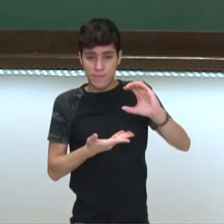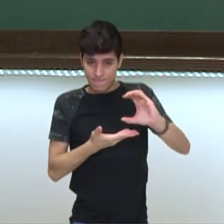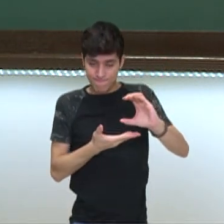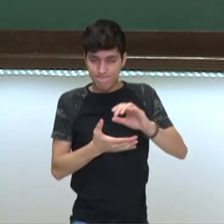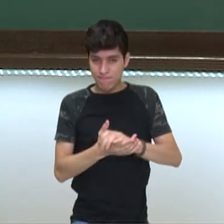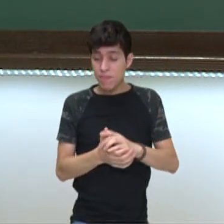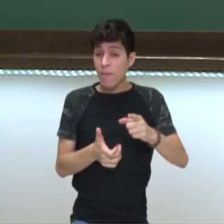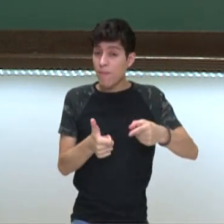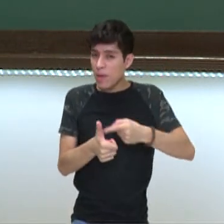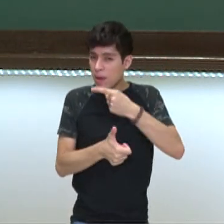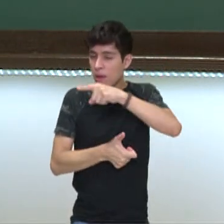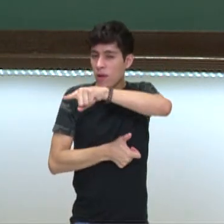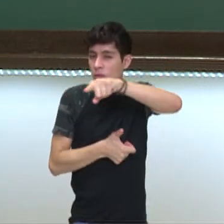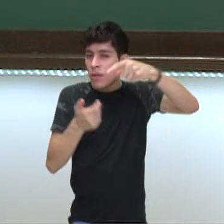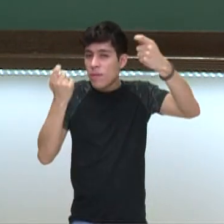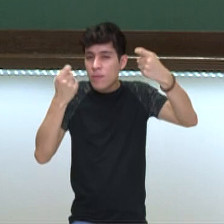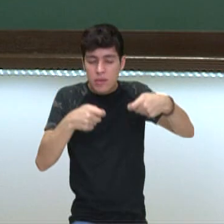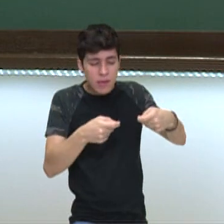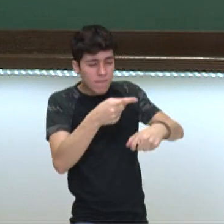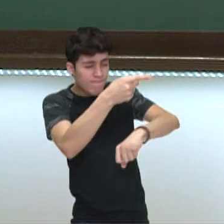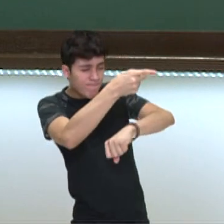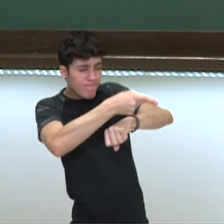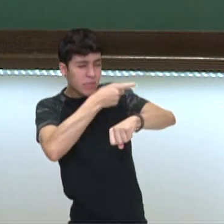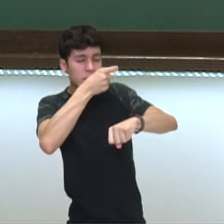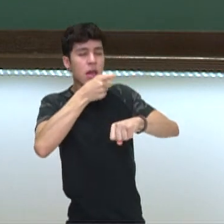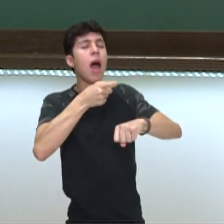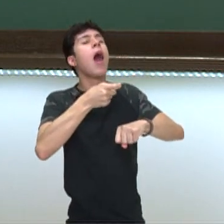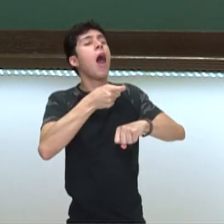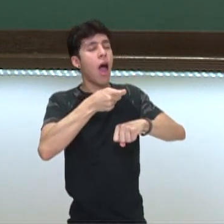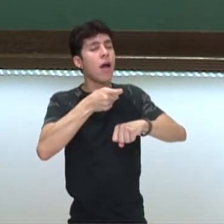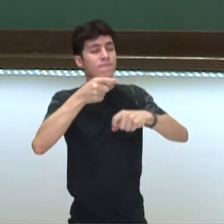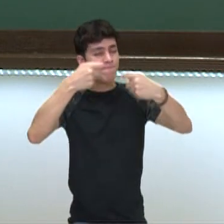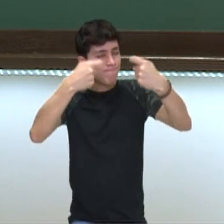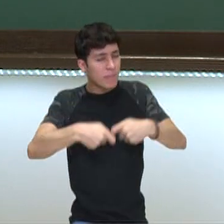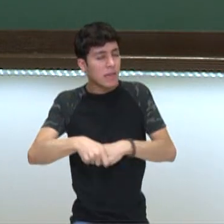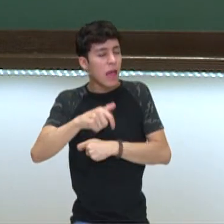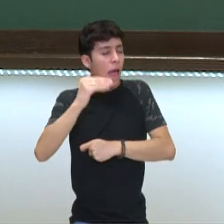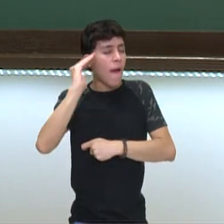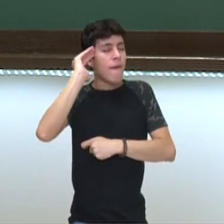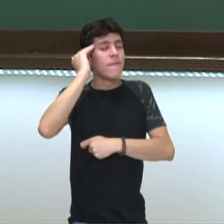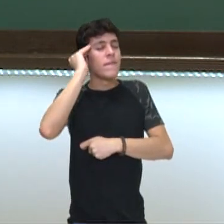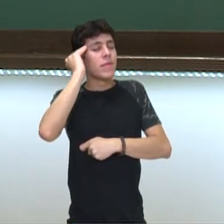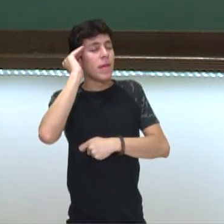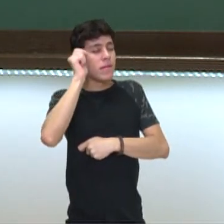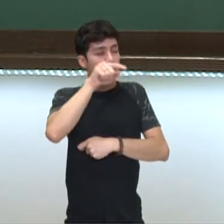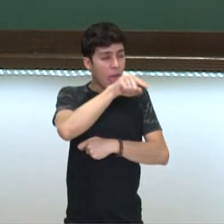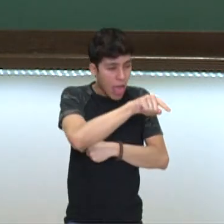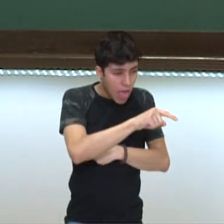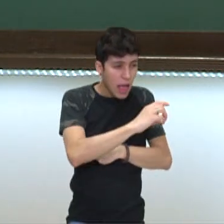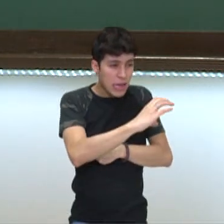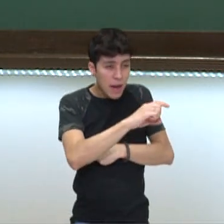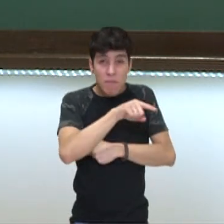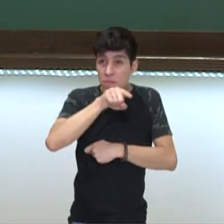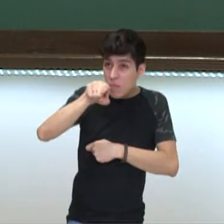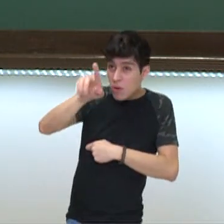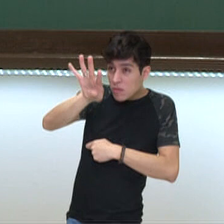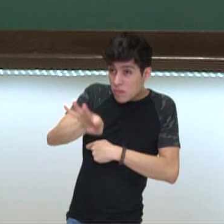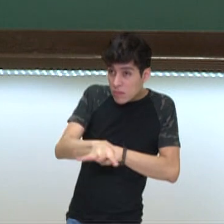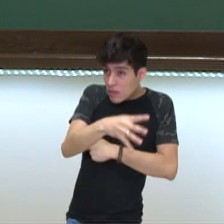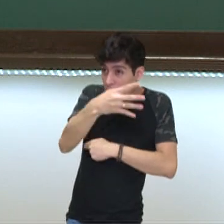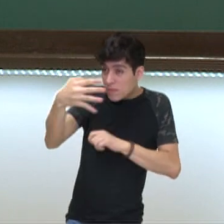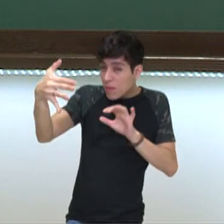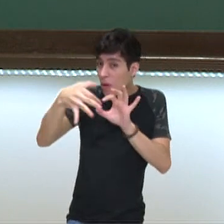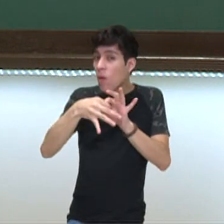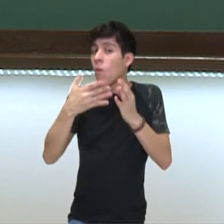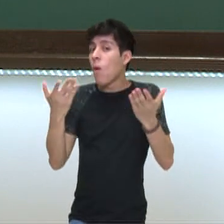a primeira coisa que você tem que localizar o carbono, ou pelo menos que você tem que se situar a respeito do átomo do carbono.